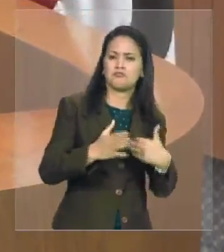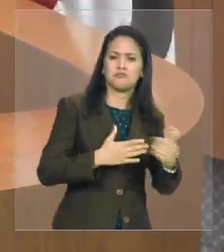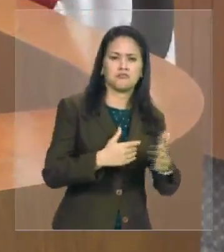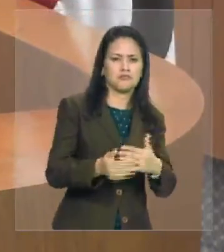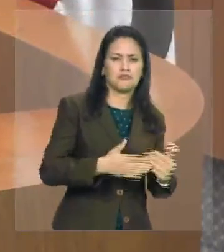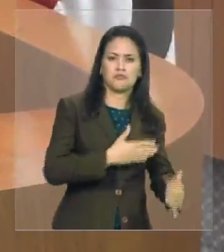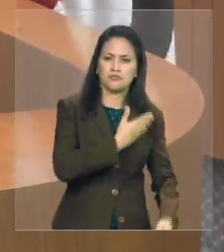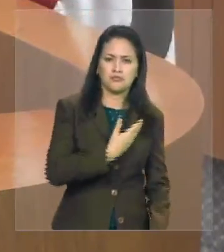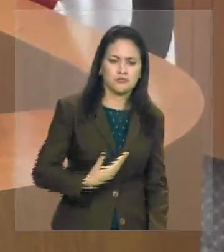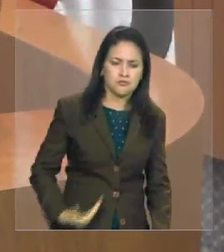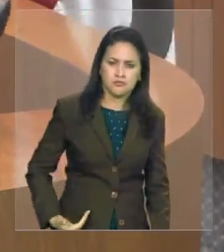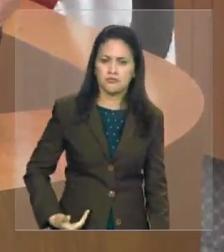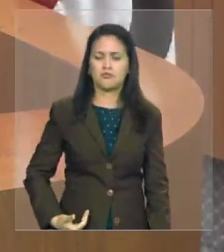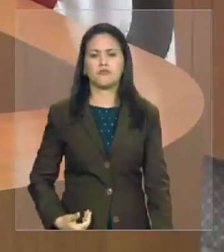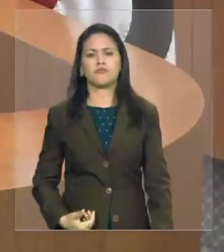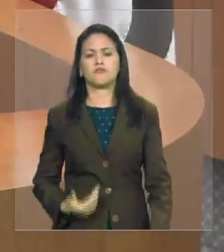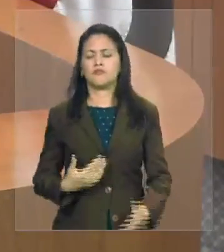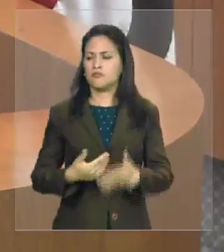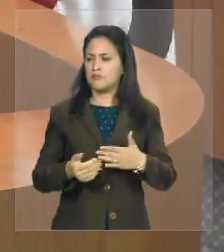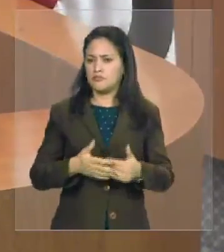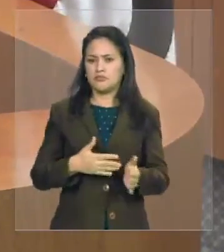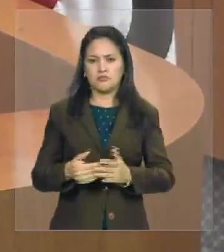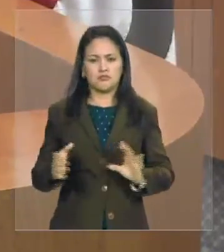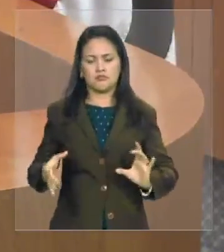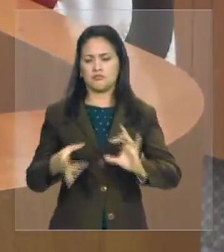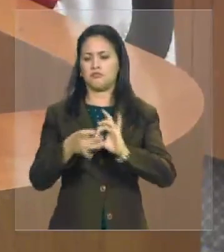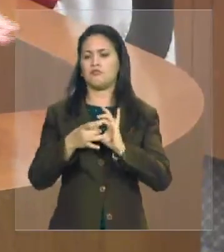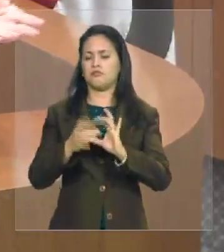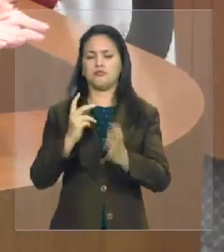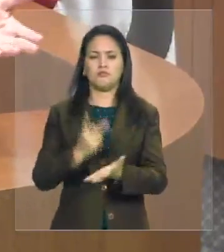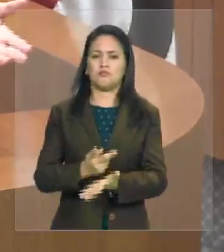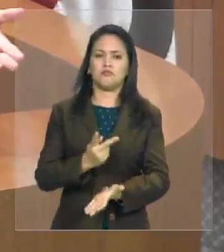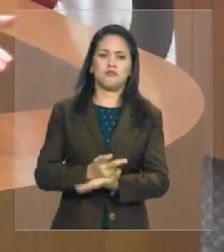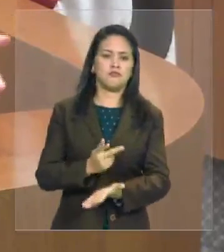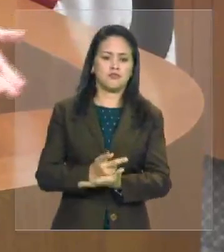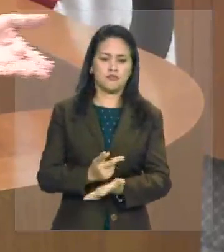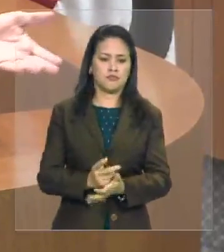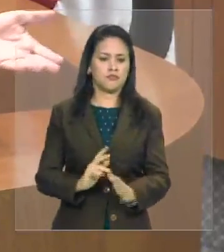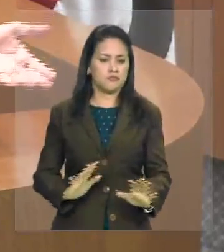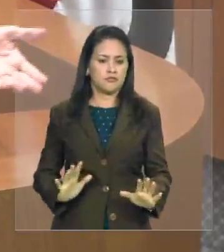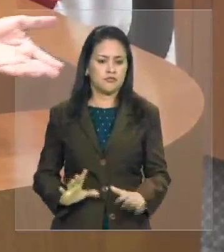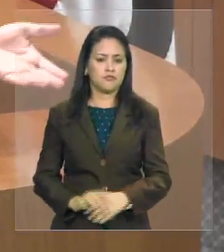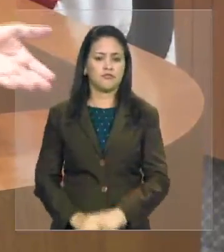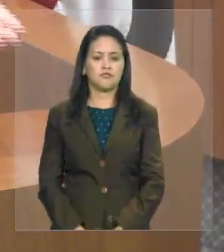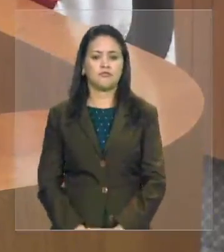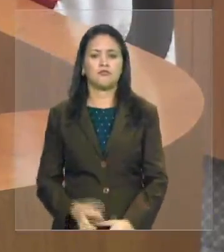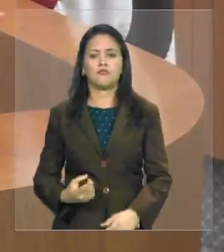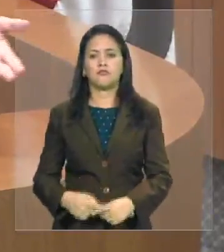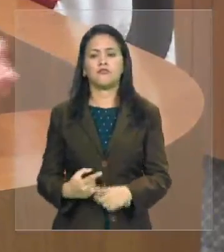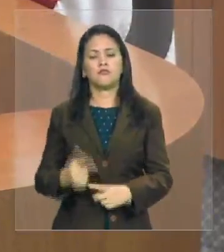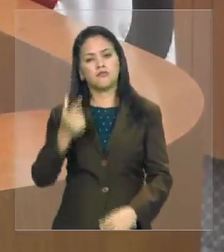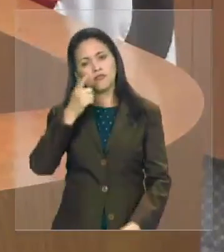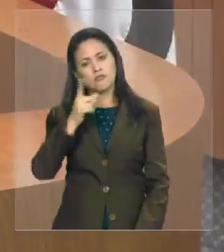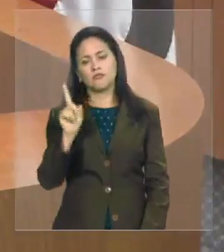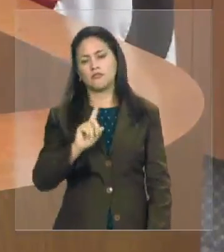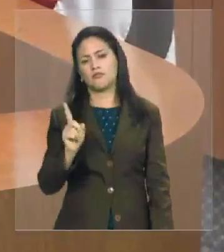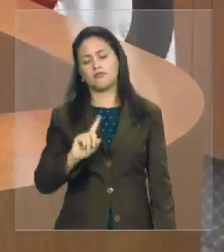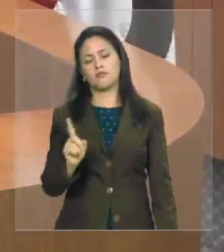seja do PT, seja vermelho, seja azul, seja verde, eles estarão em todos os governos porque não conseguem viver fora dos governos.